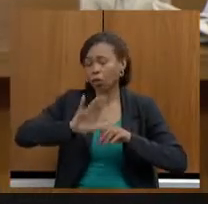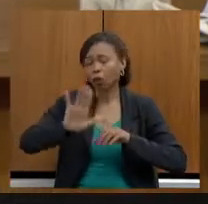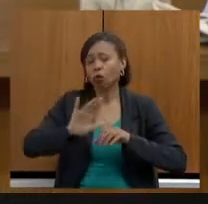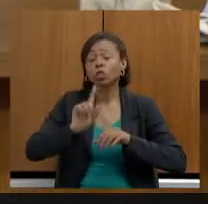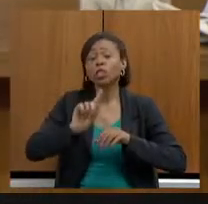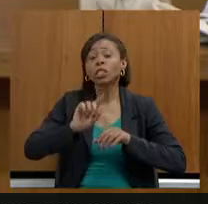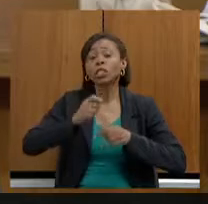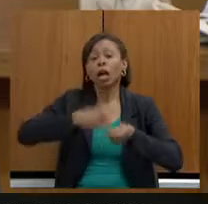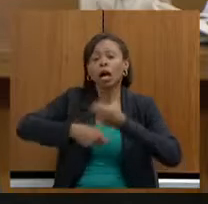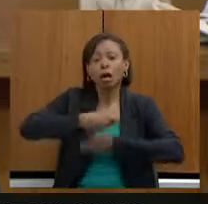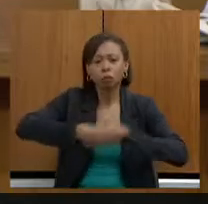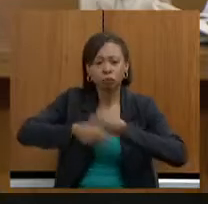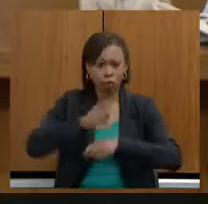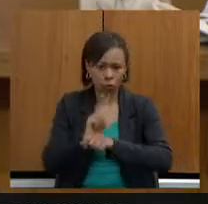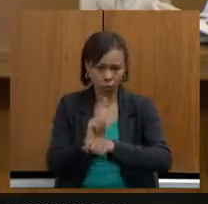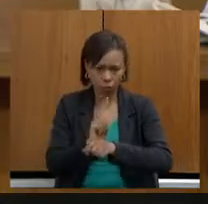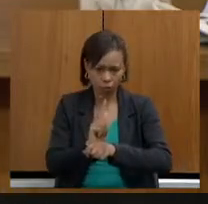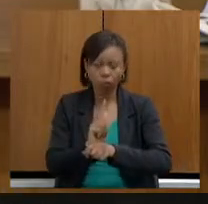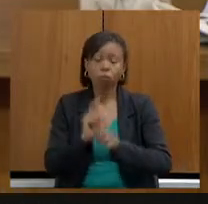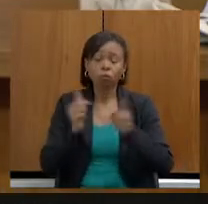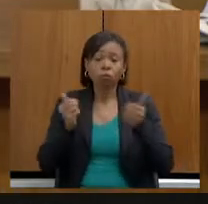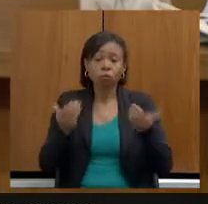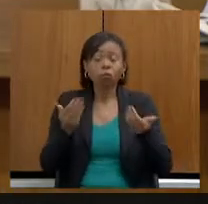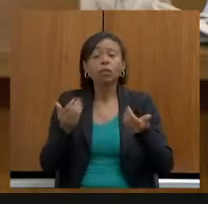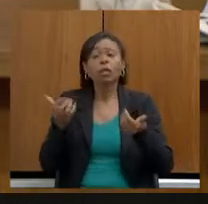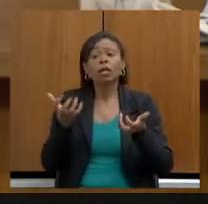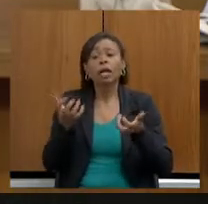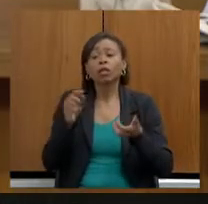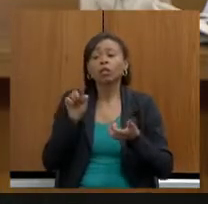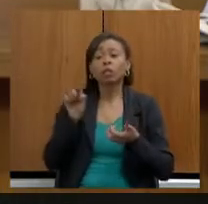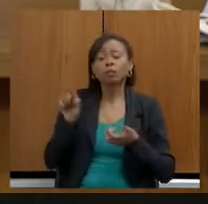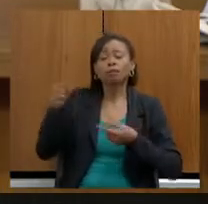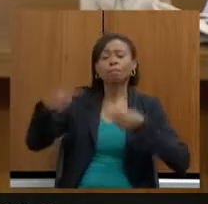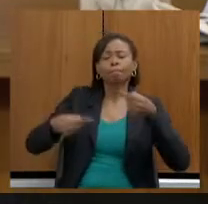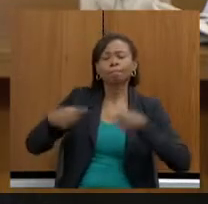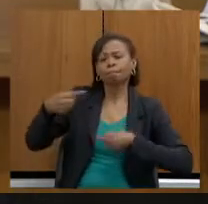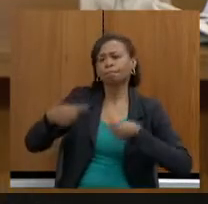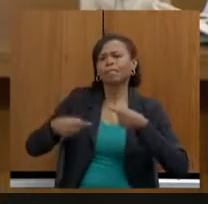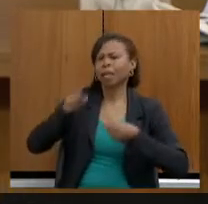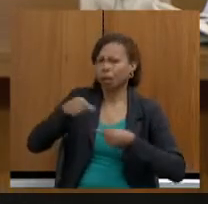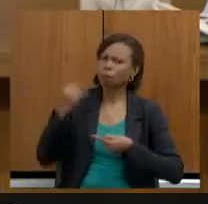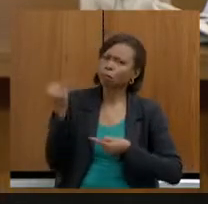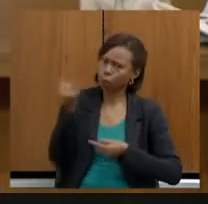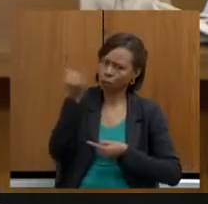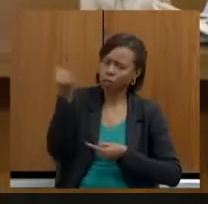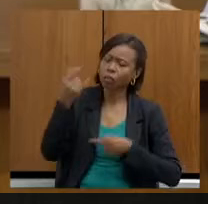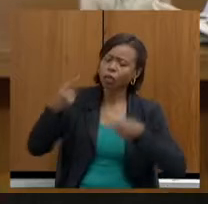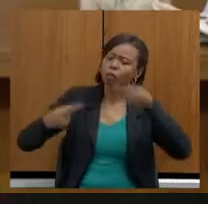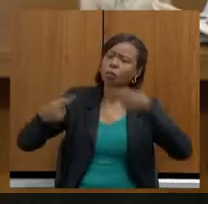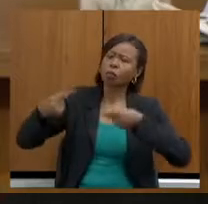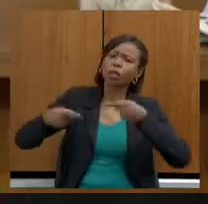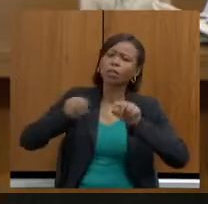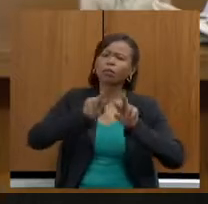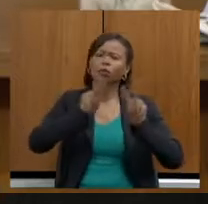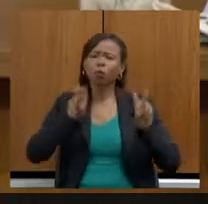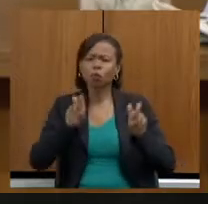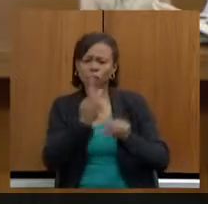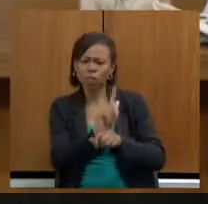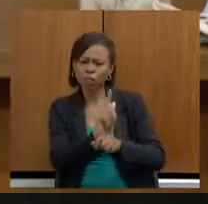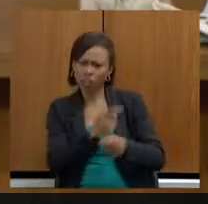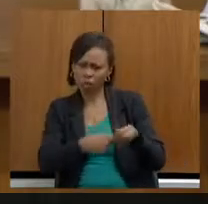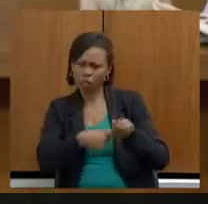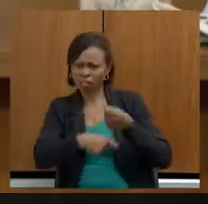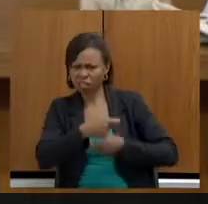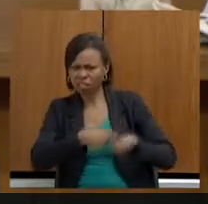certo é E aí eu queria trazer o senhor para esse debate que é extremamente importante quando a gente vai falar de gestão